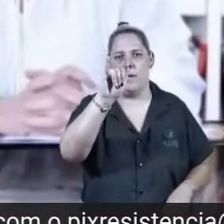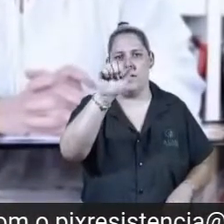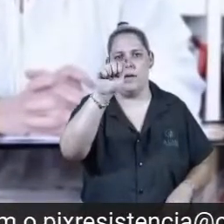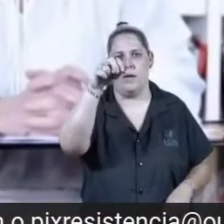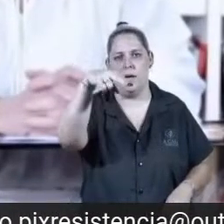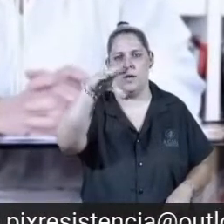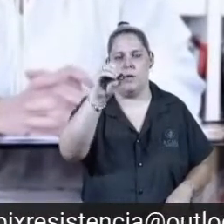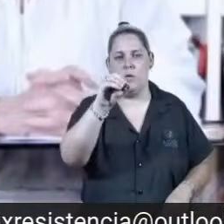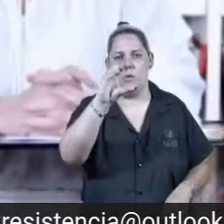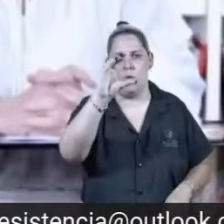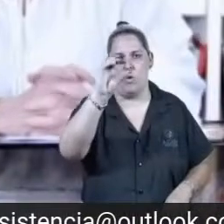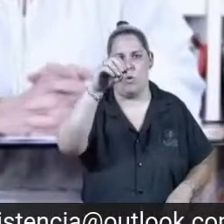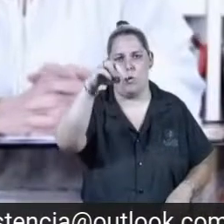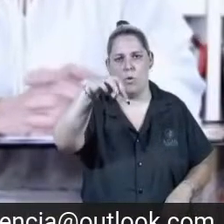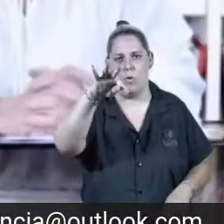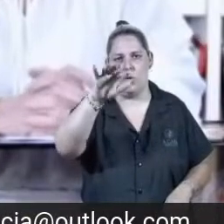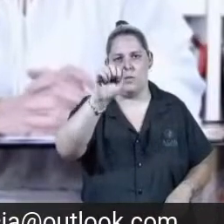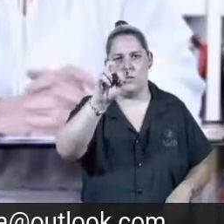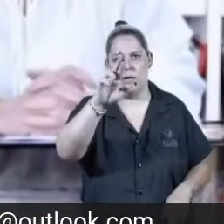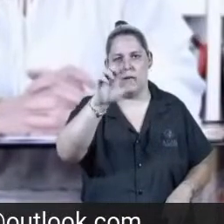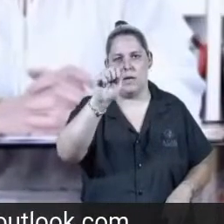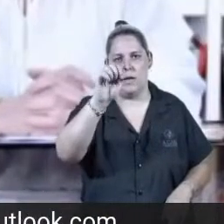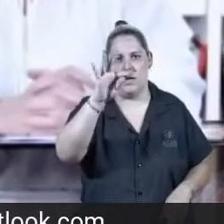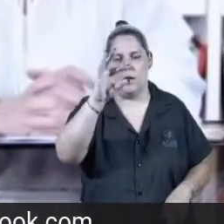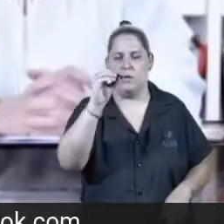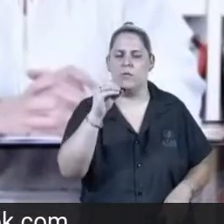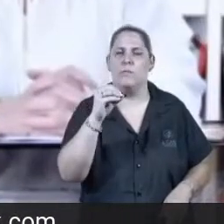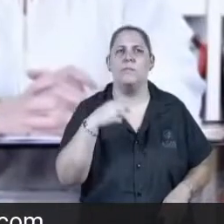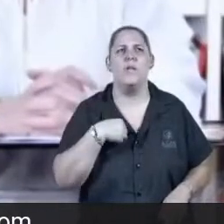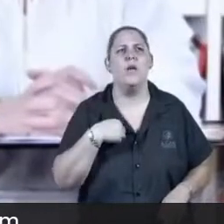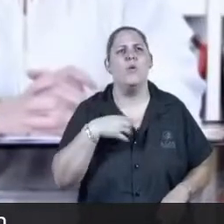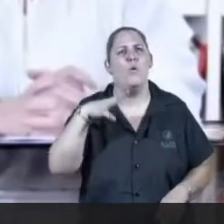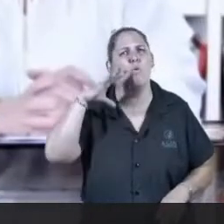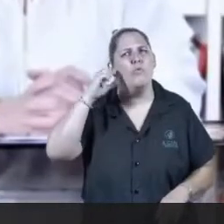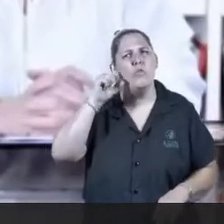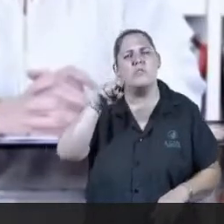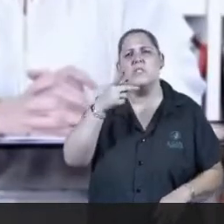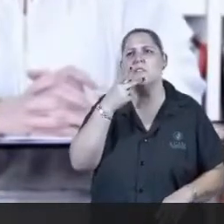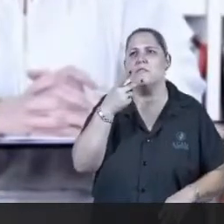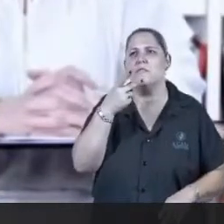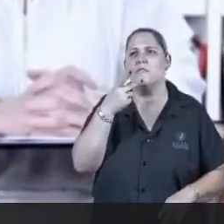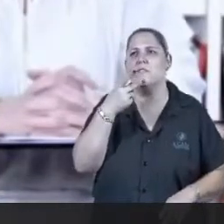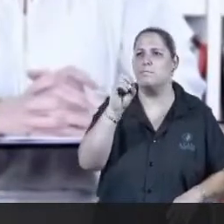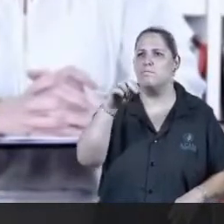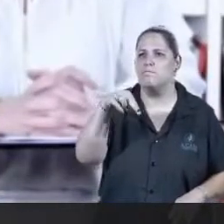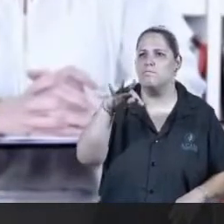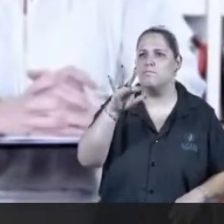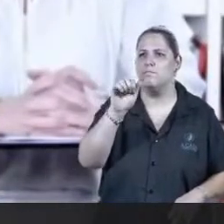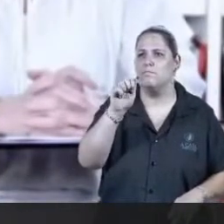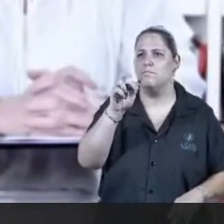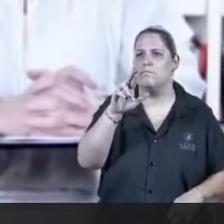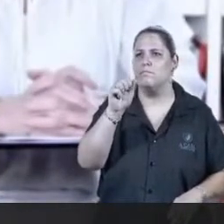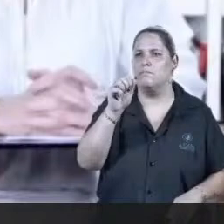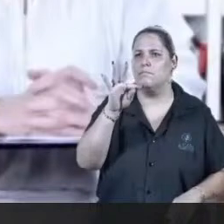Eu estava ouvindo você falar, Contarato, e eu estava